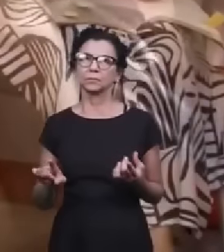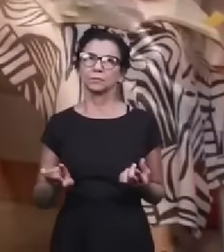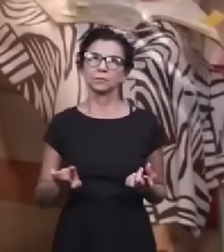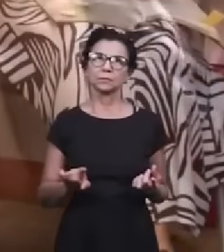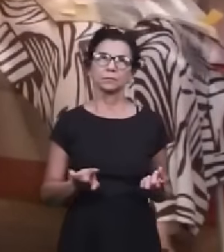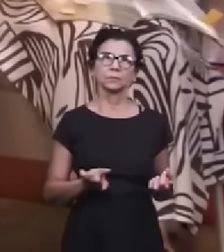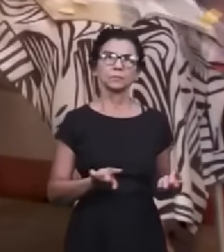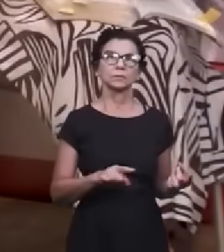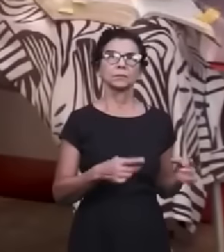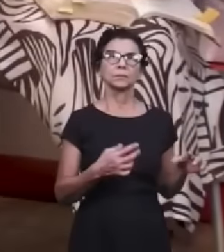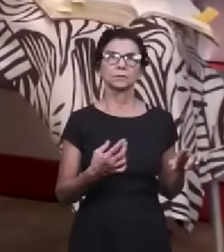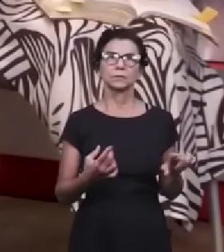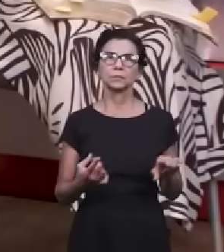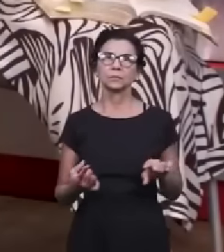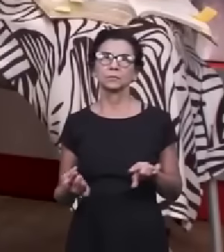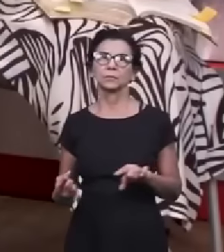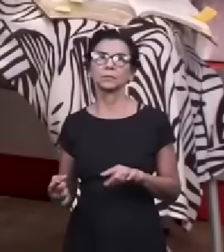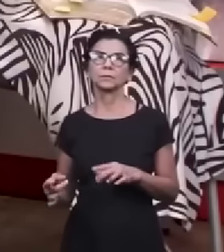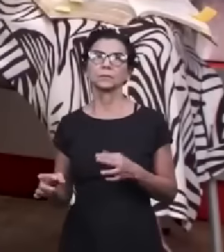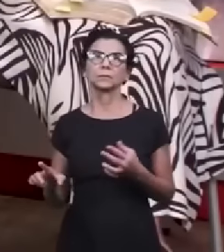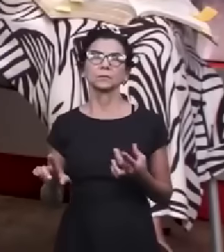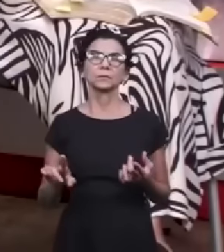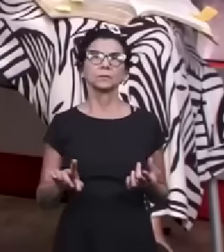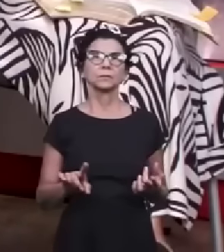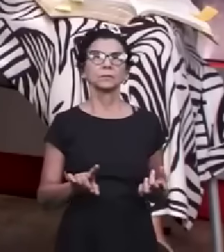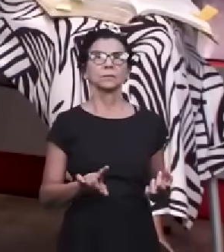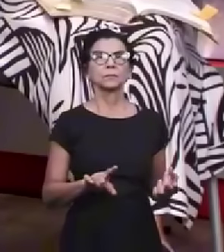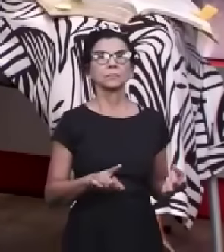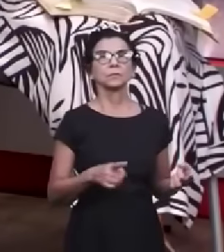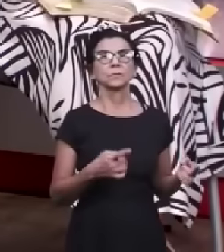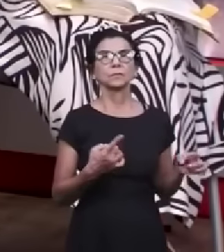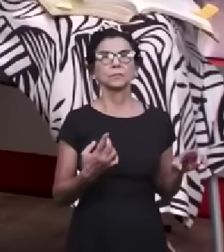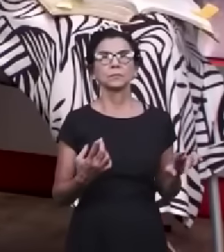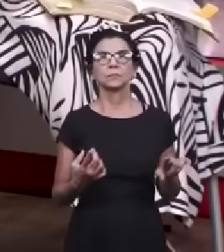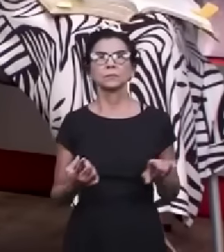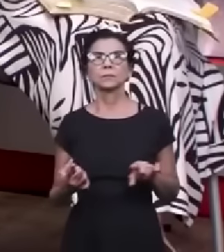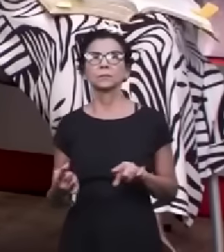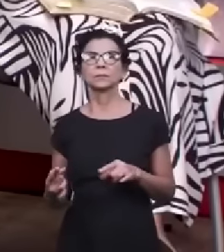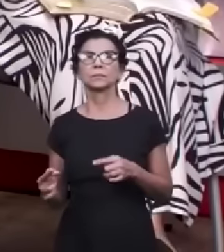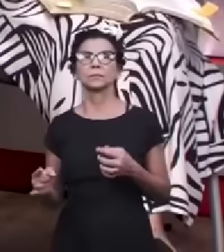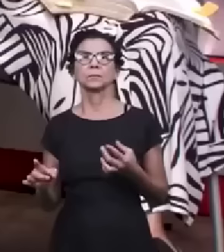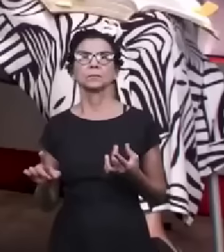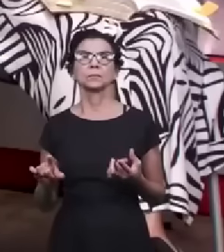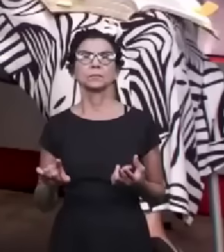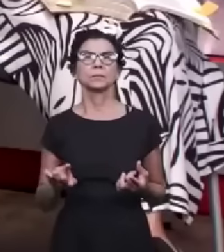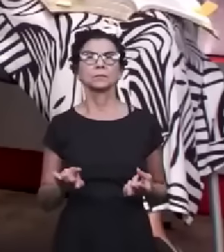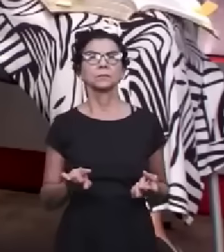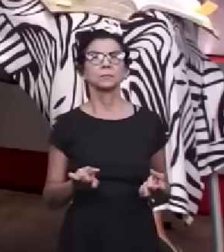Olhando este mundo, ele viu grande multidão